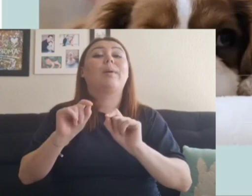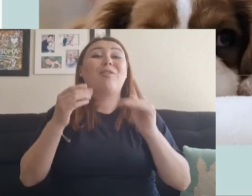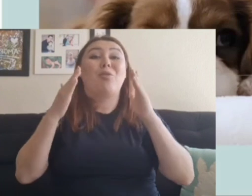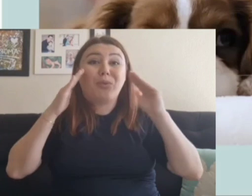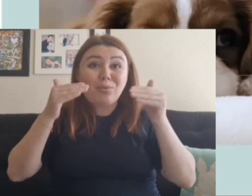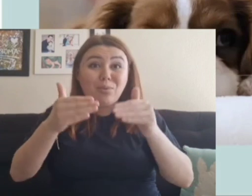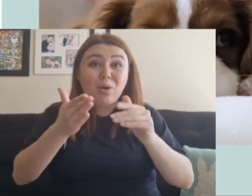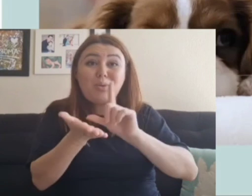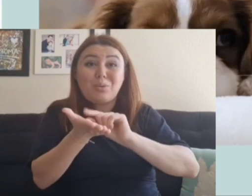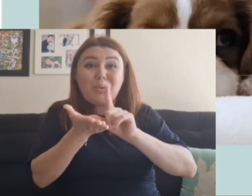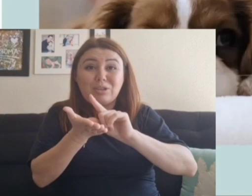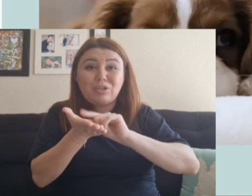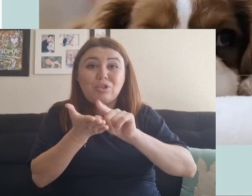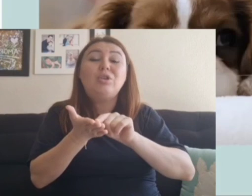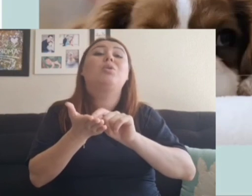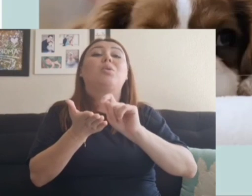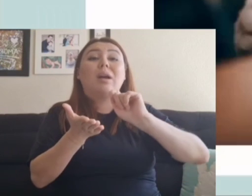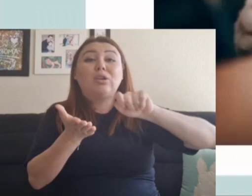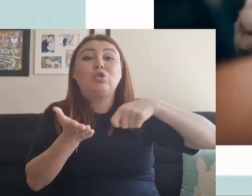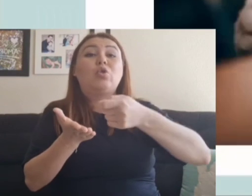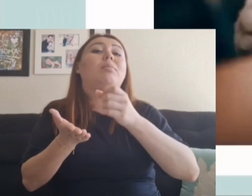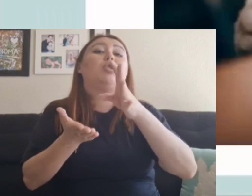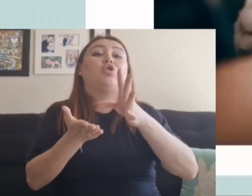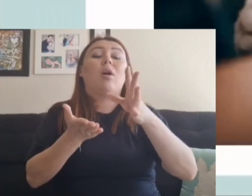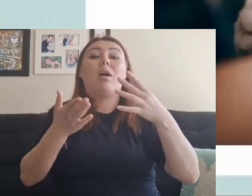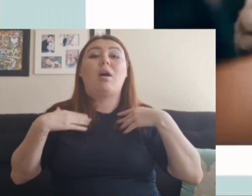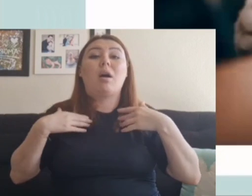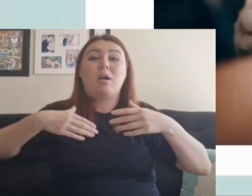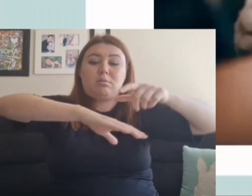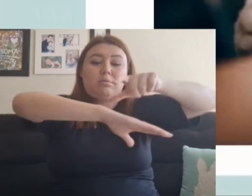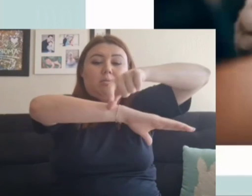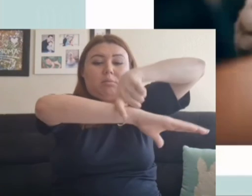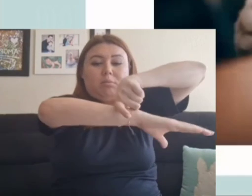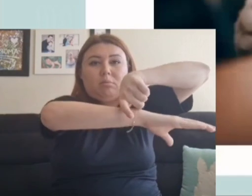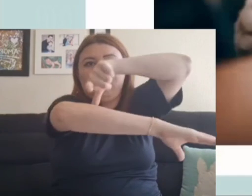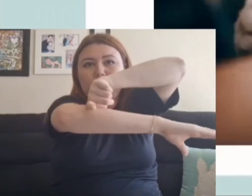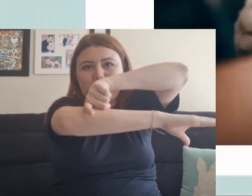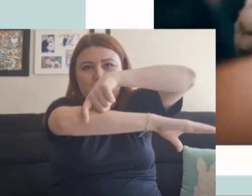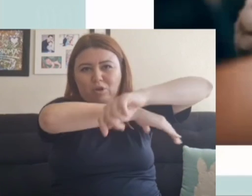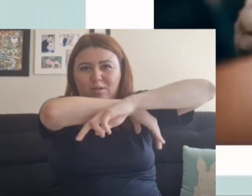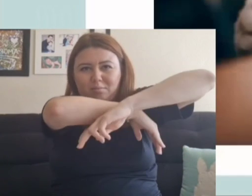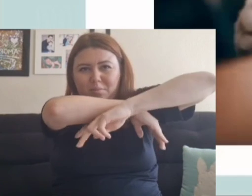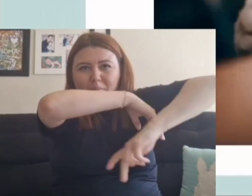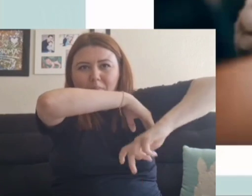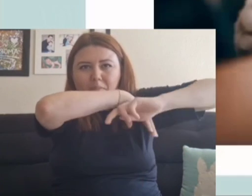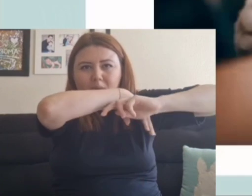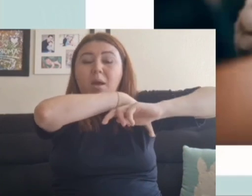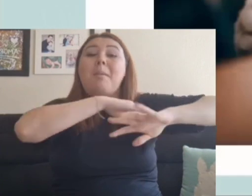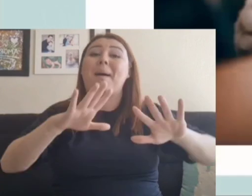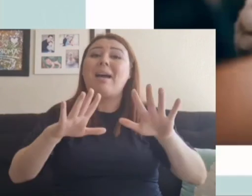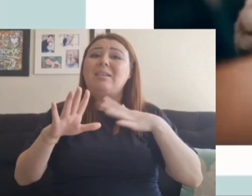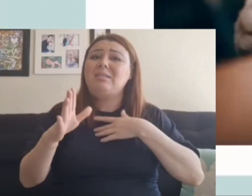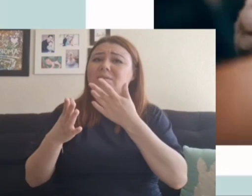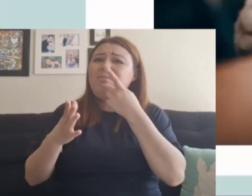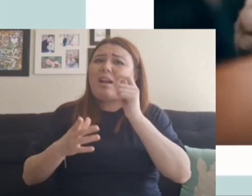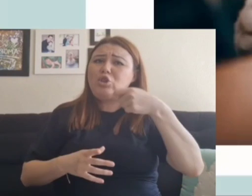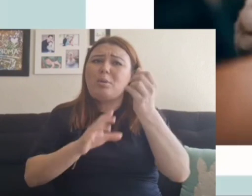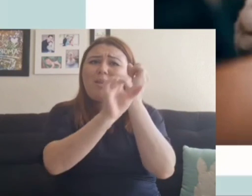antes ao longo do texto. É isso, muito obrigada. Obrigada.